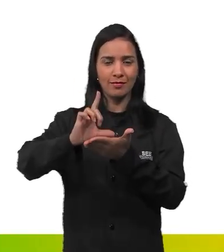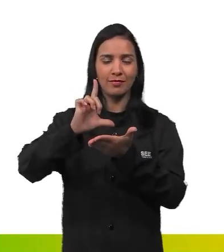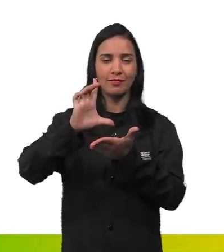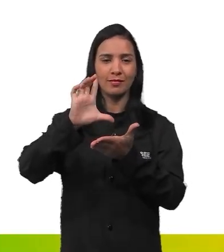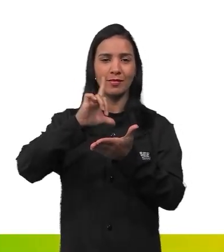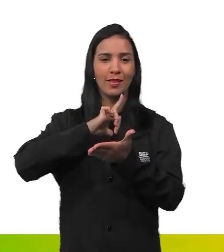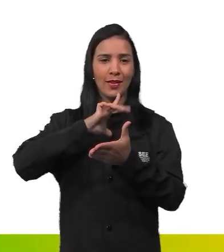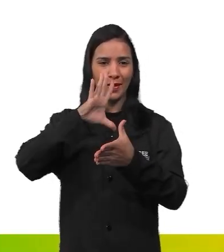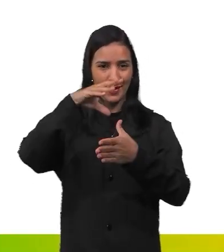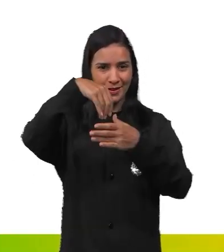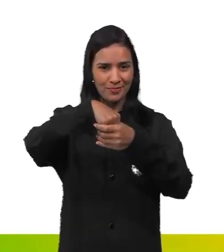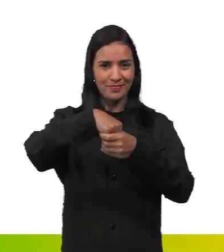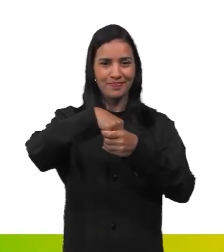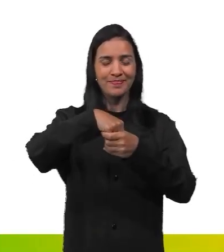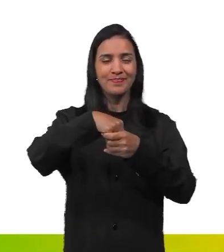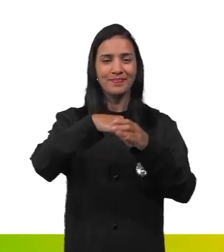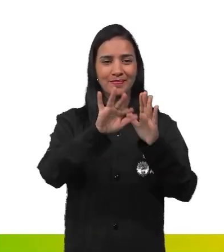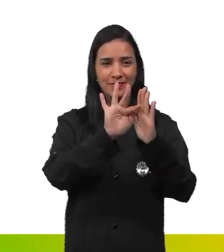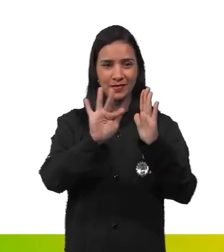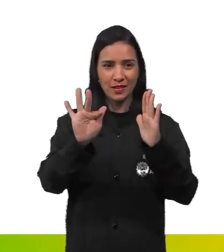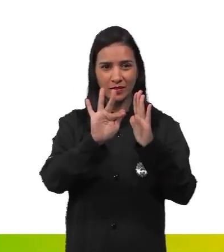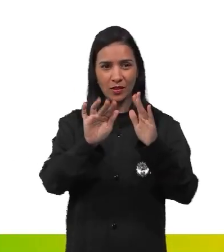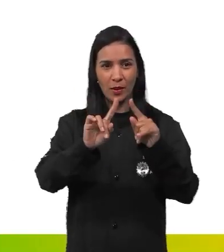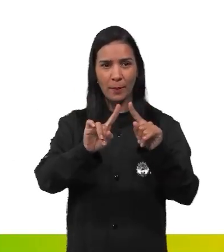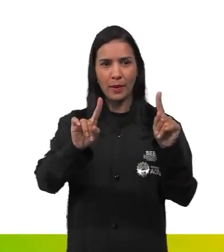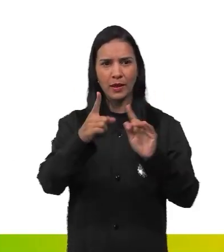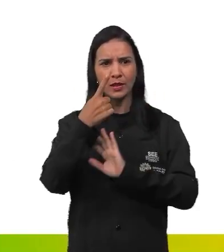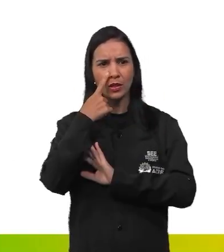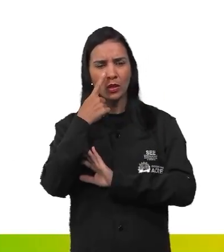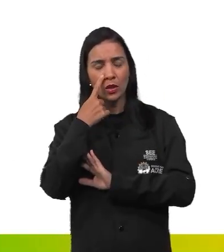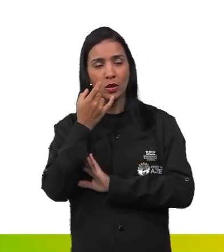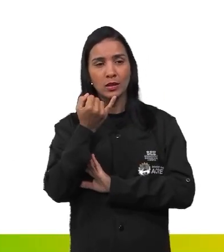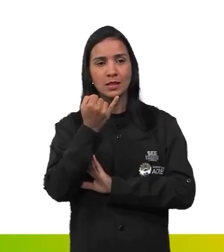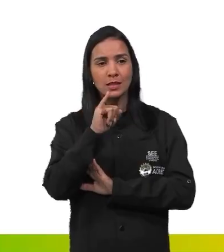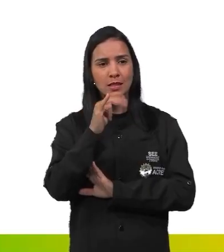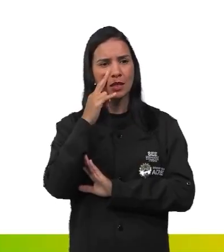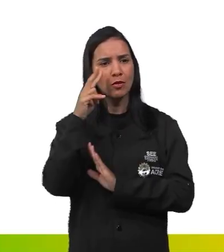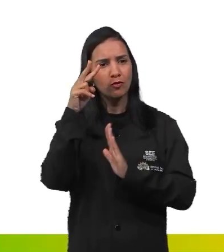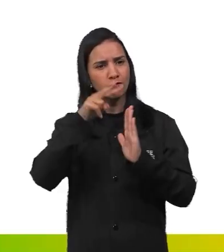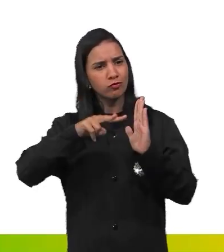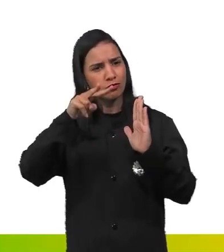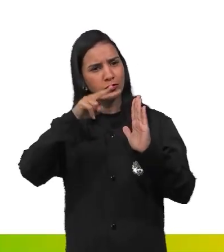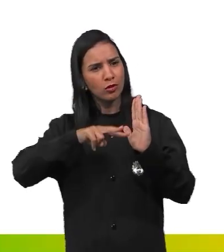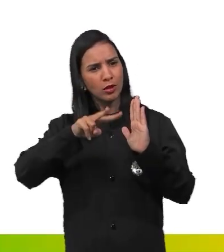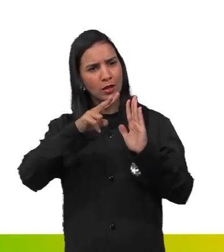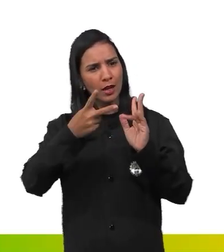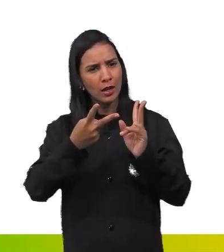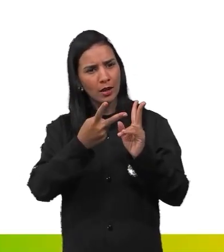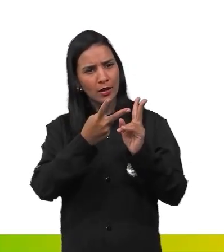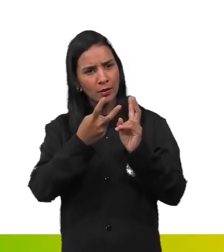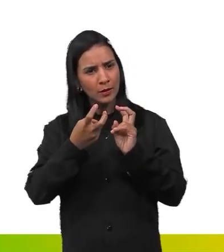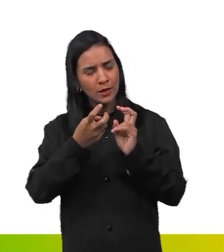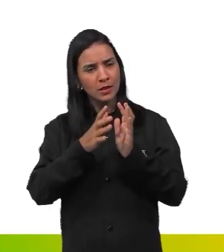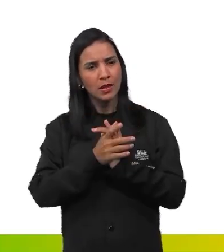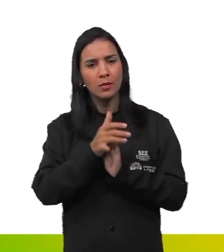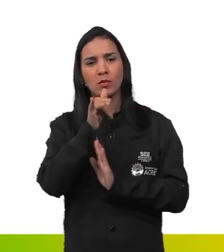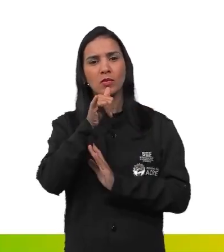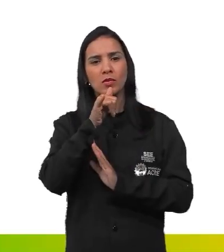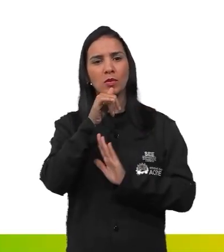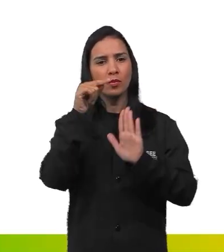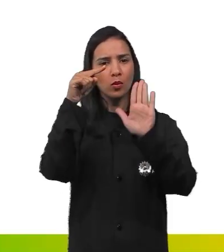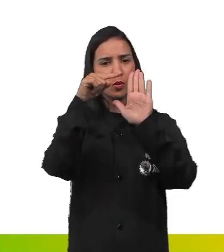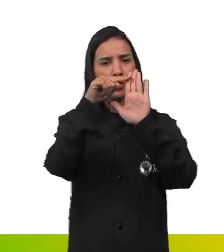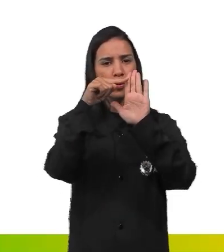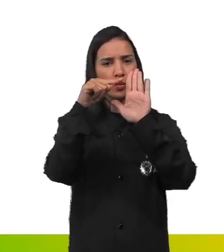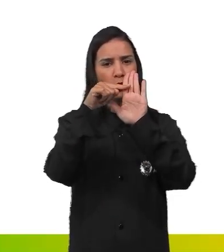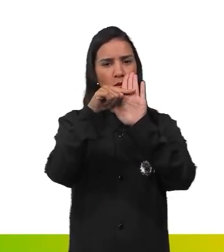índices contam as linhas para nós. Eu estou começando aqui no índice 2. depois eu vou para o índice 3, o